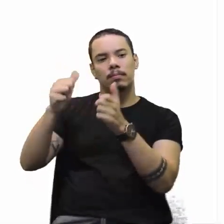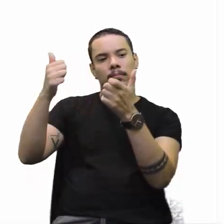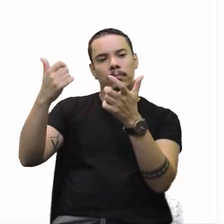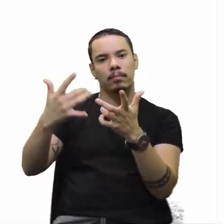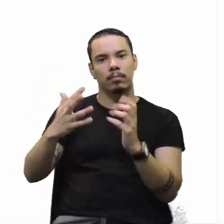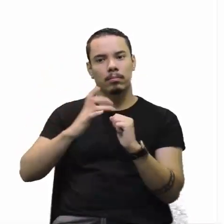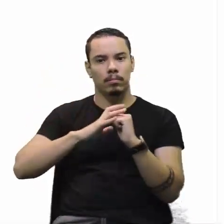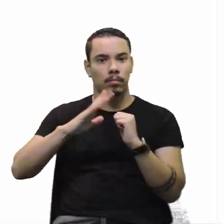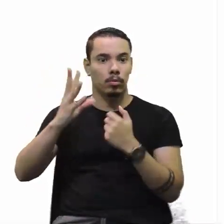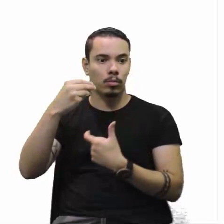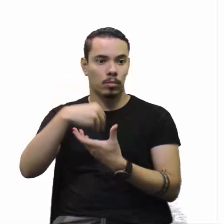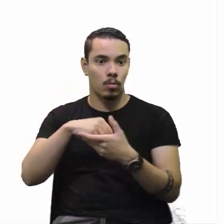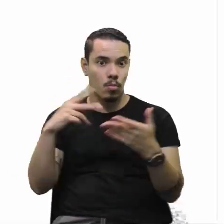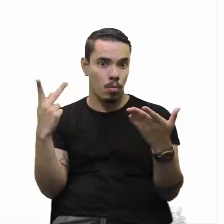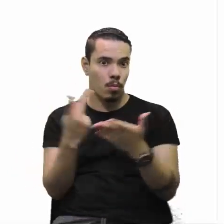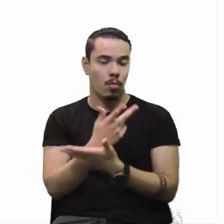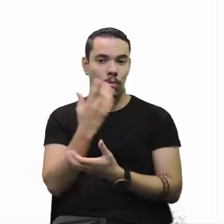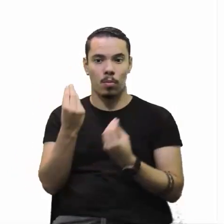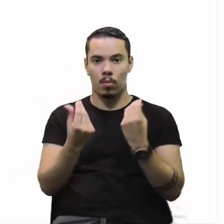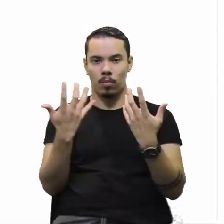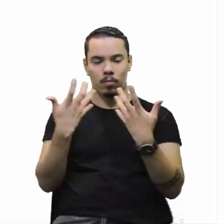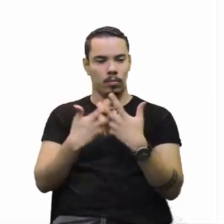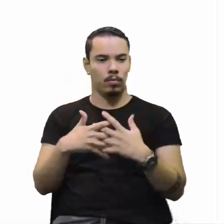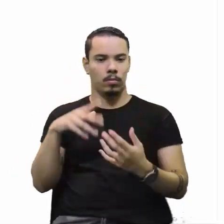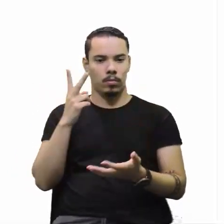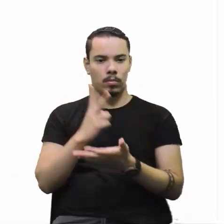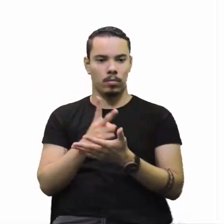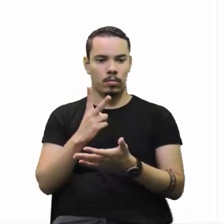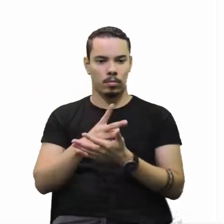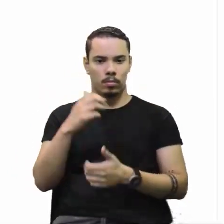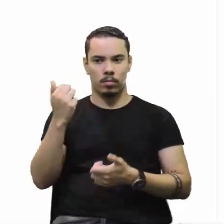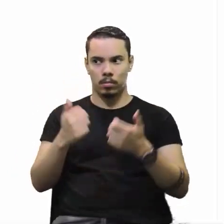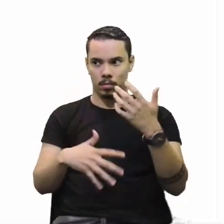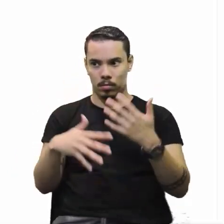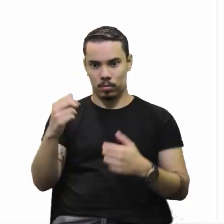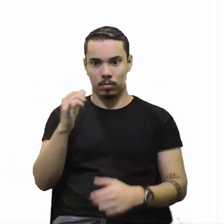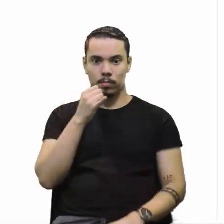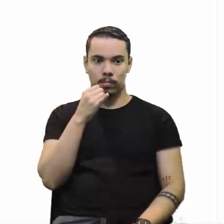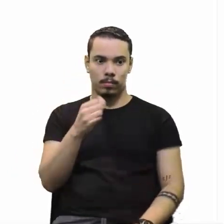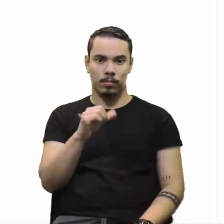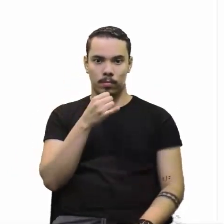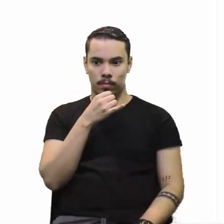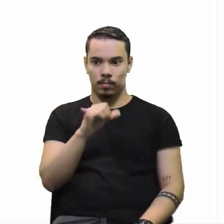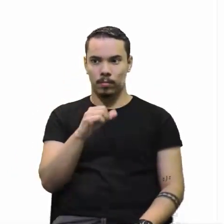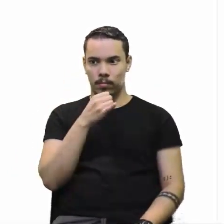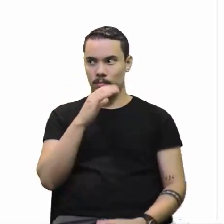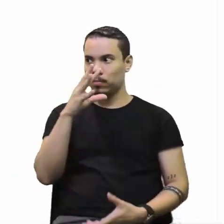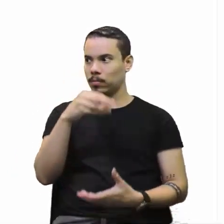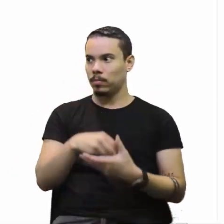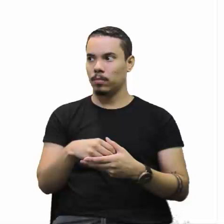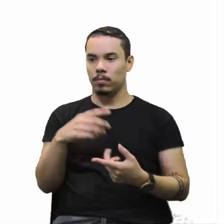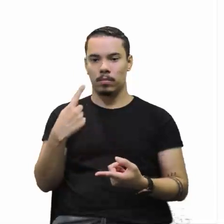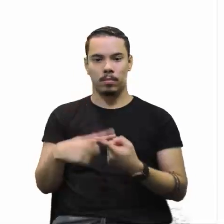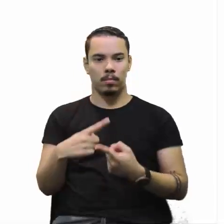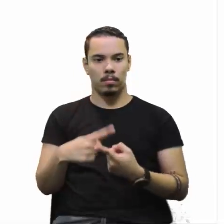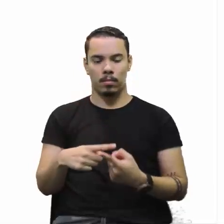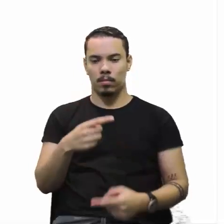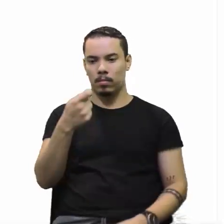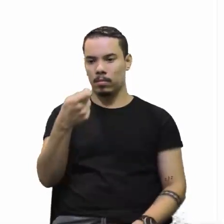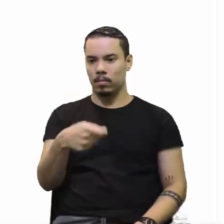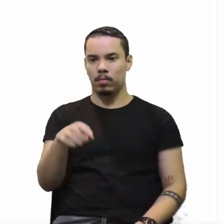espectro eletromagnético, etc. e tal. E sempre que fala desses raios, fala da energia que eles carregam, não necessariamente da velocidade,